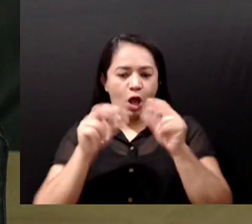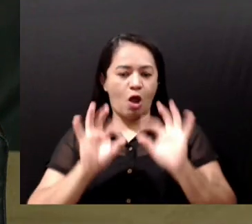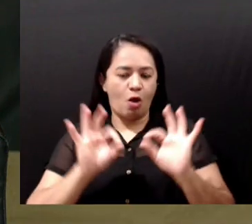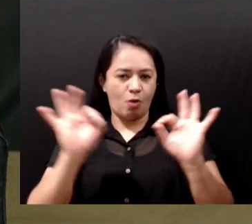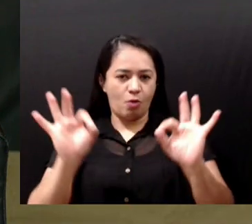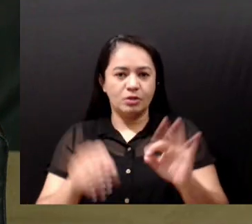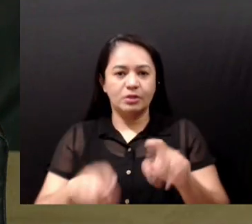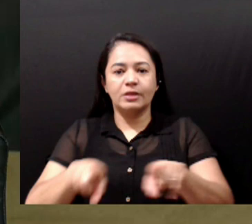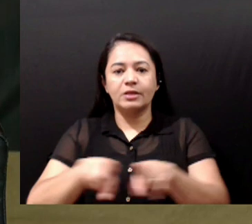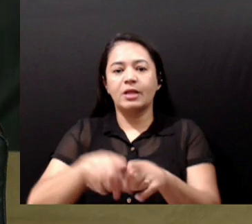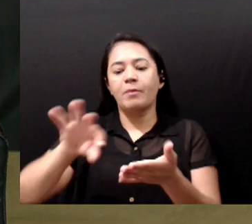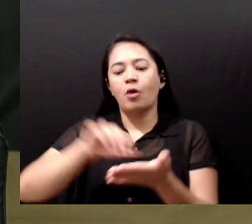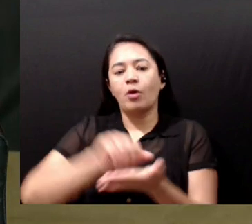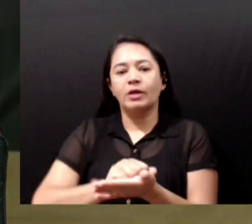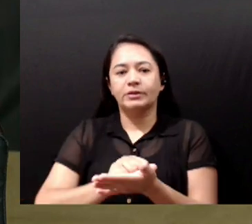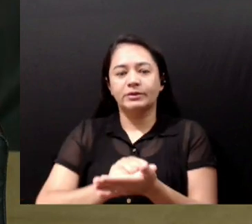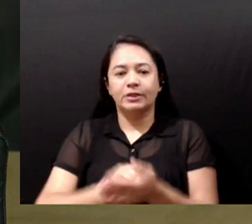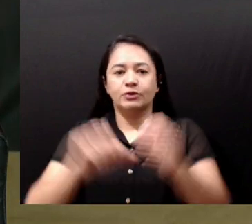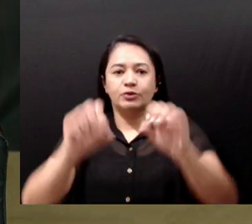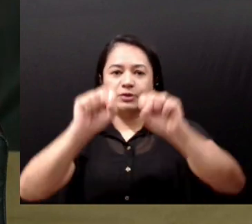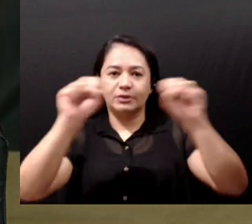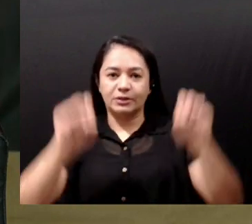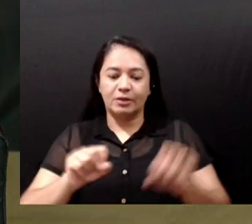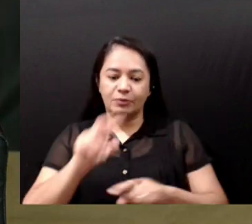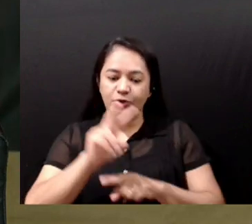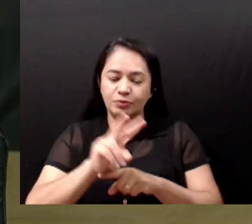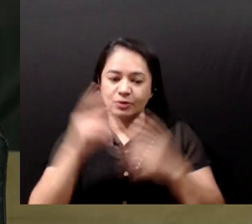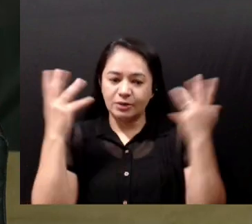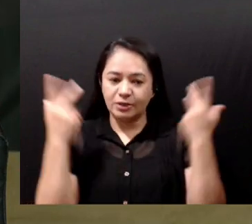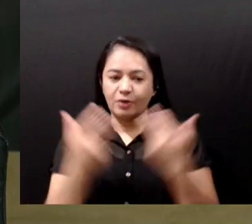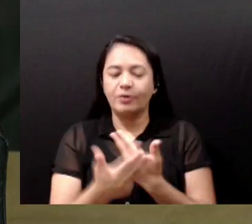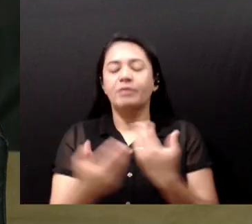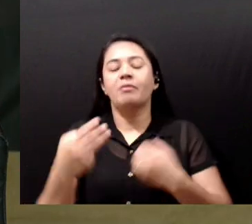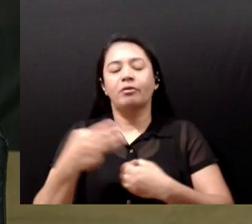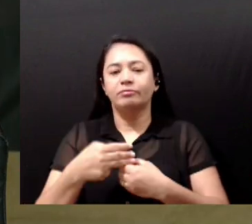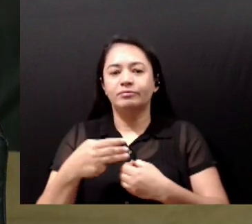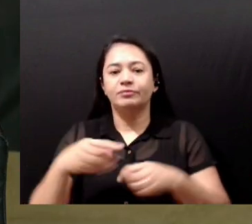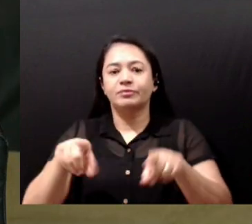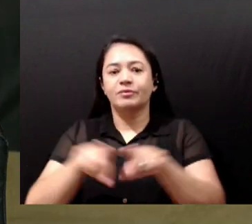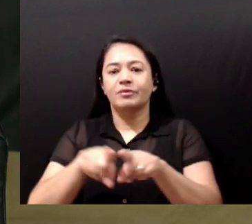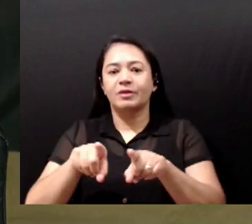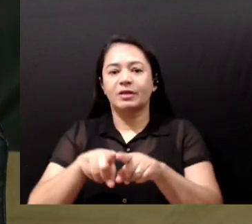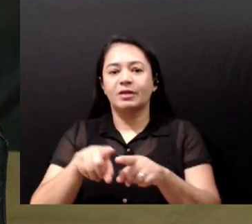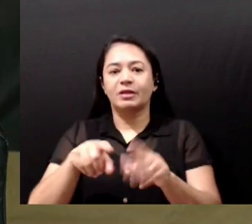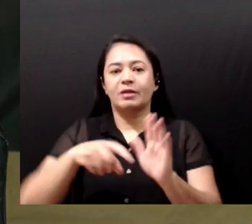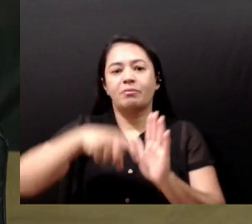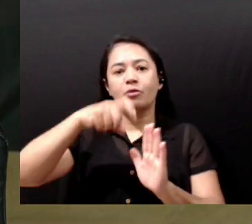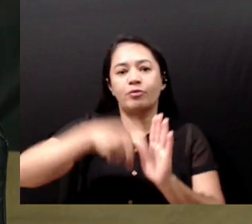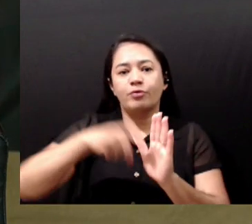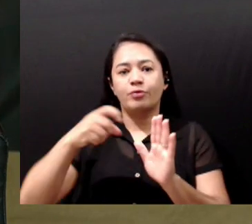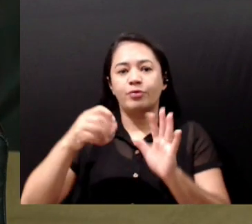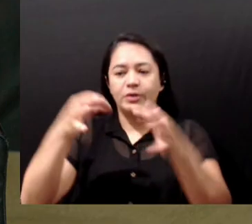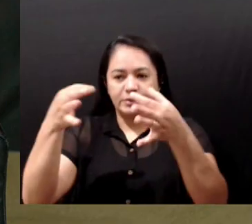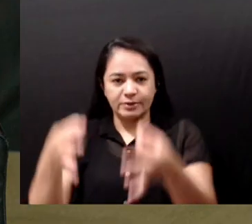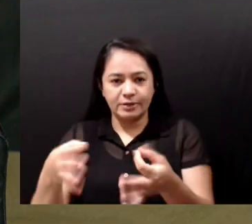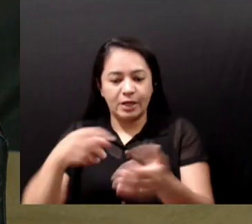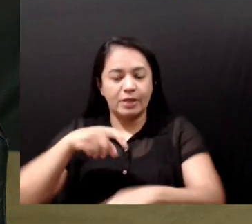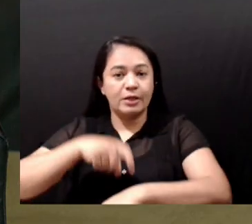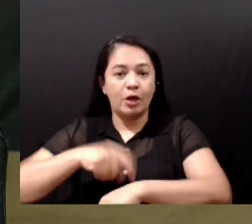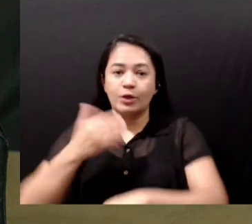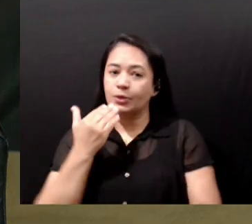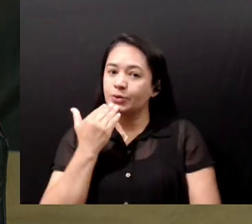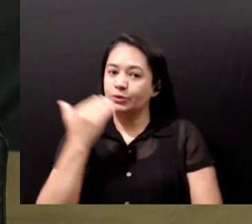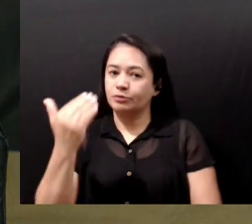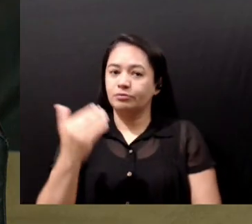Sistema Municipal de Proteção Animal, estar adimplente com os tributos municipais no momento da solicitação. As ONGs interessadas